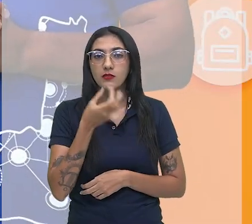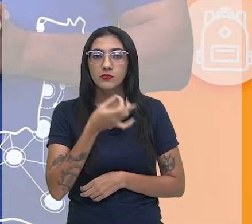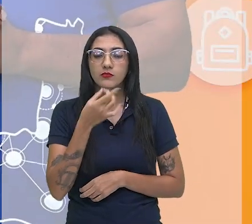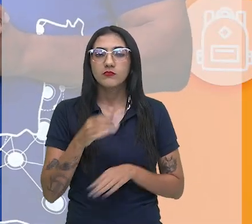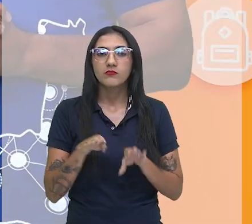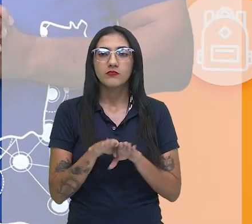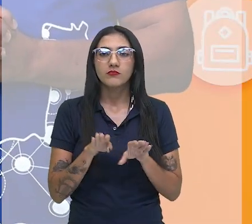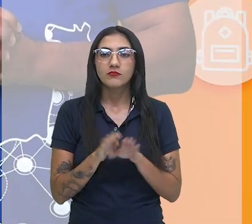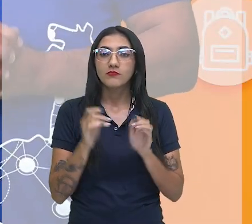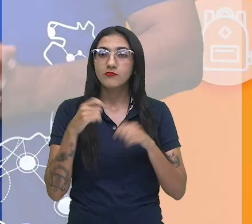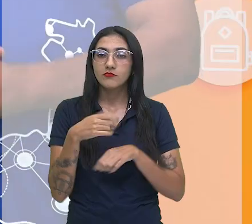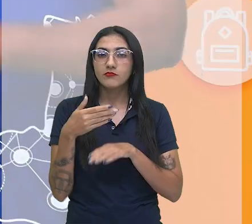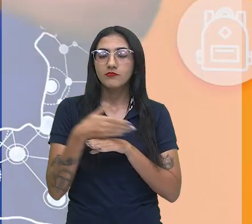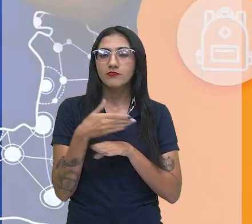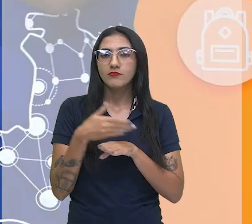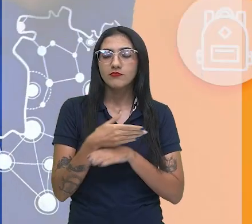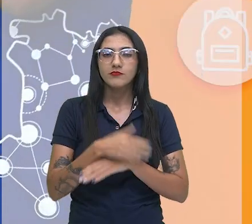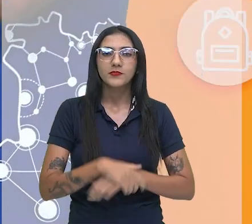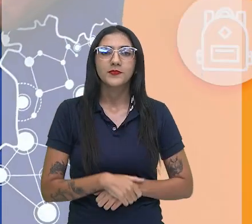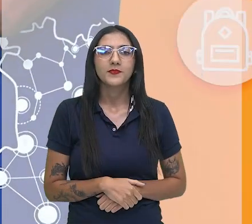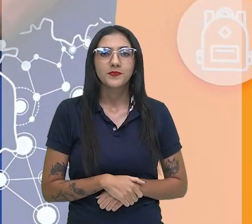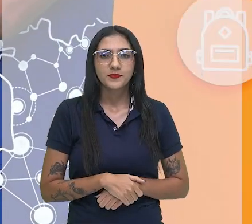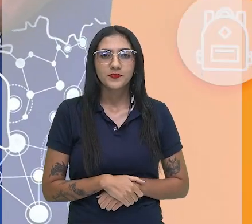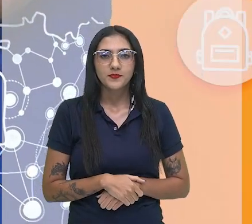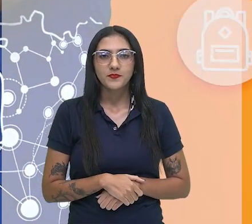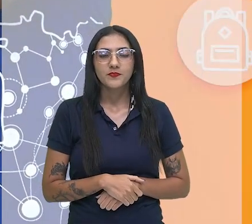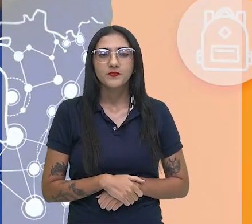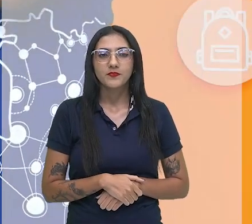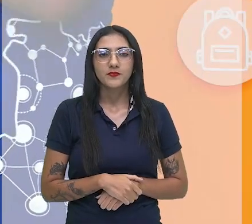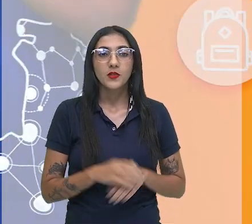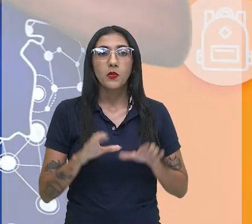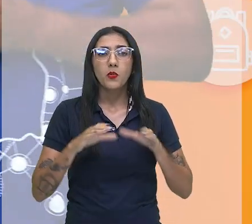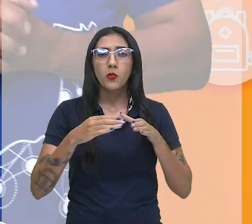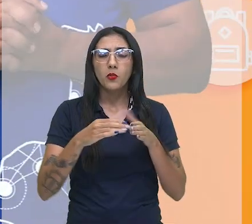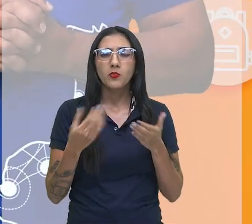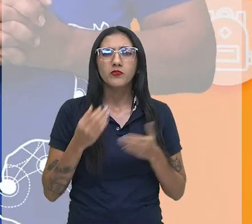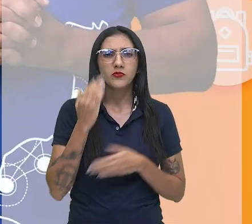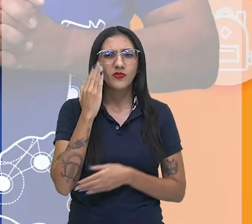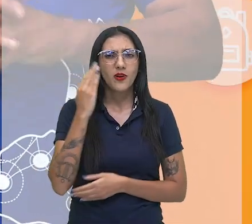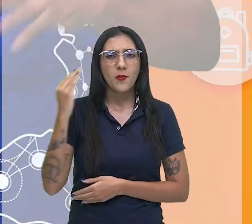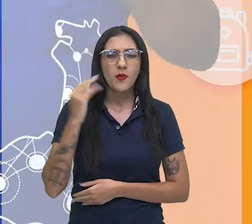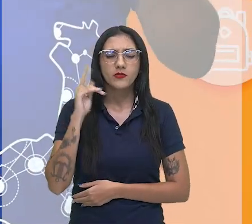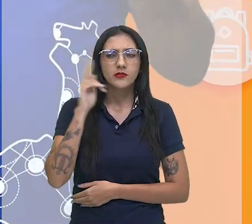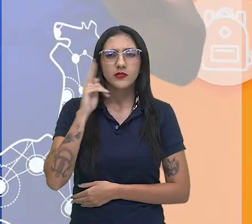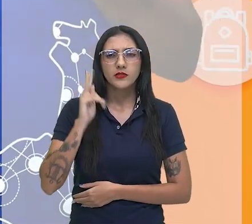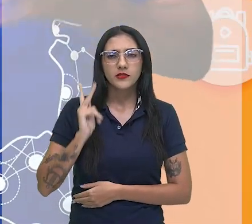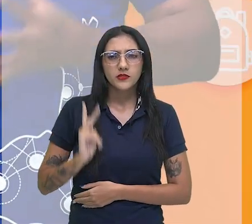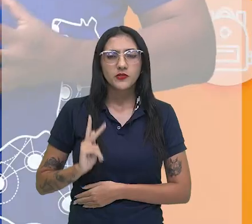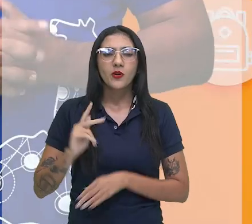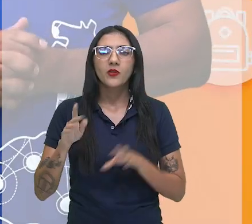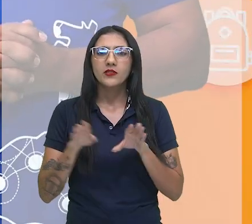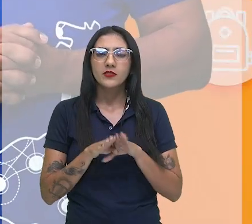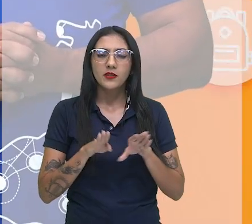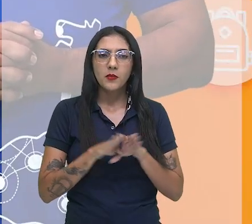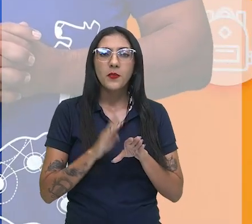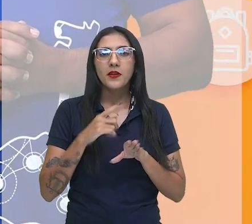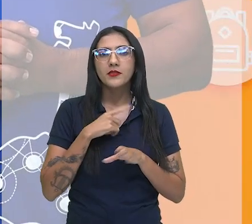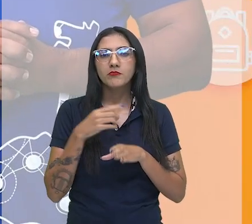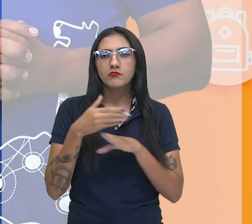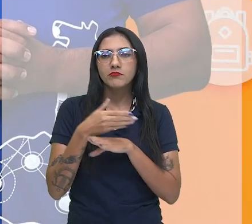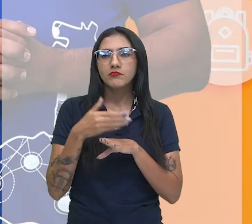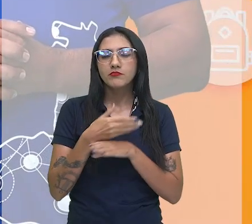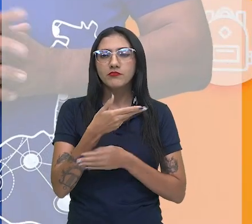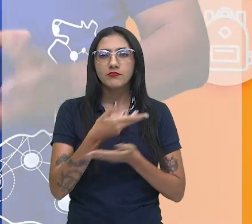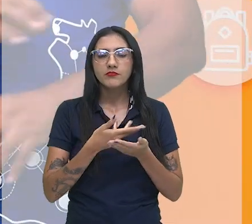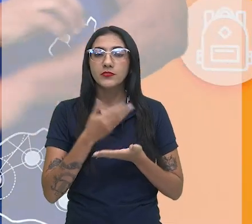participar. Então é importante. Movimentos juvenis, históricos também estão ali, né, para você participar, né?